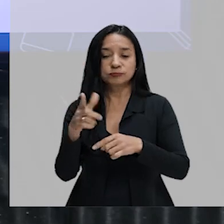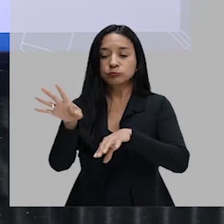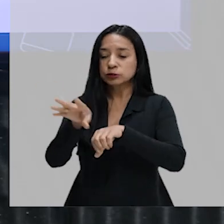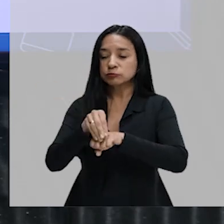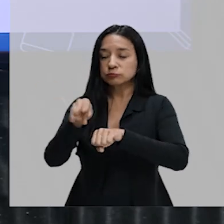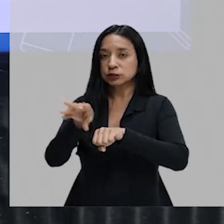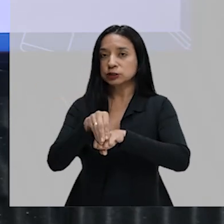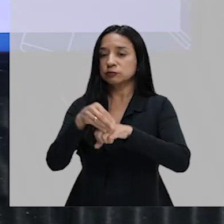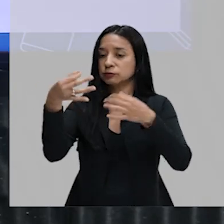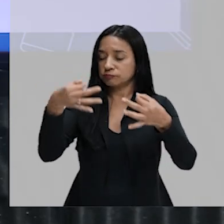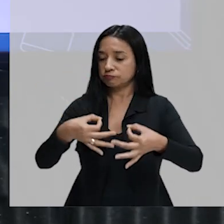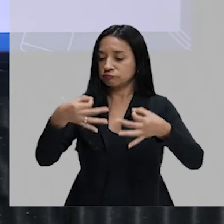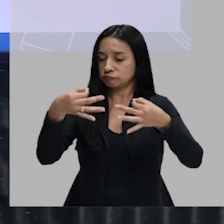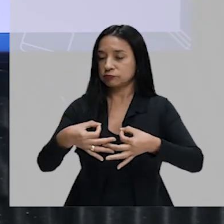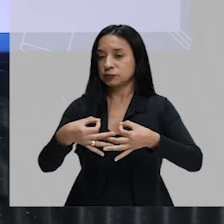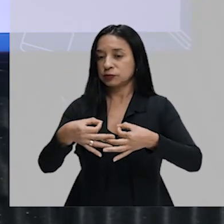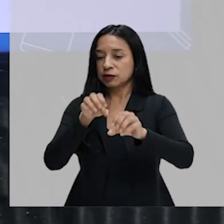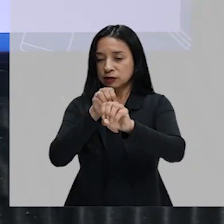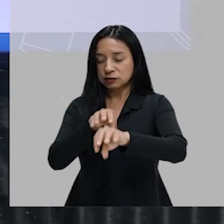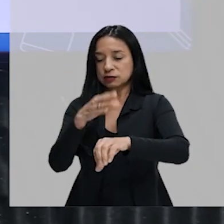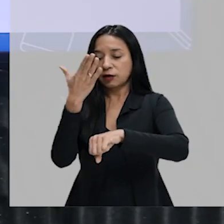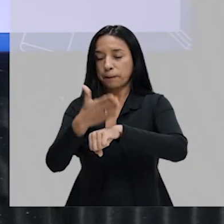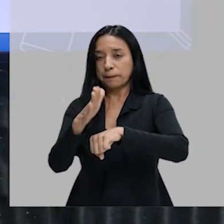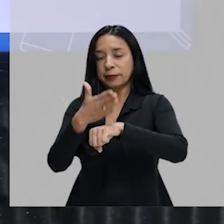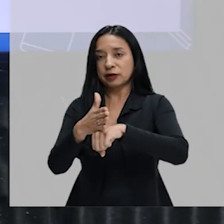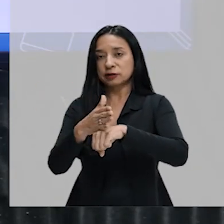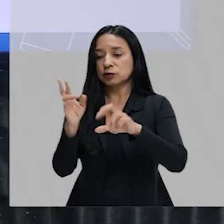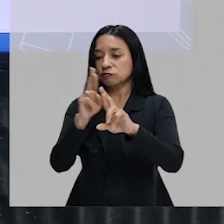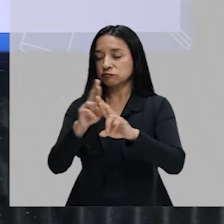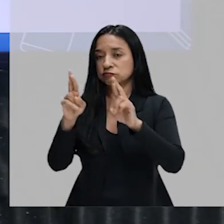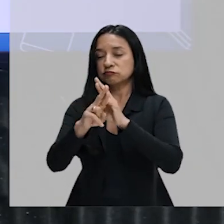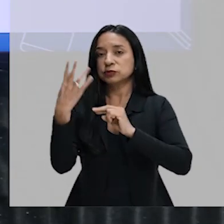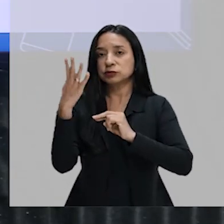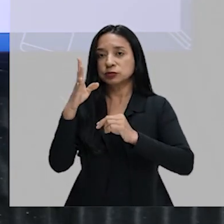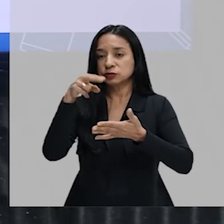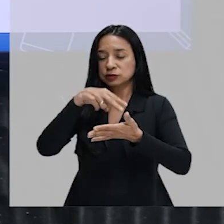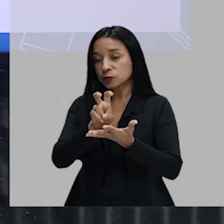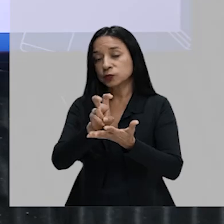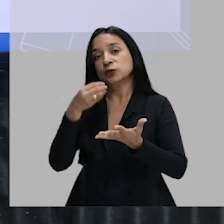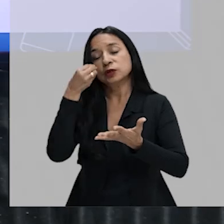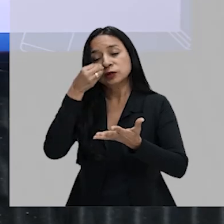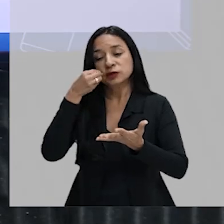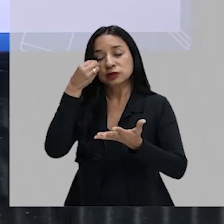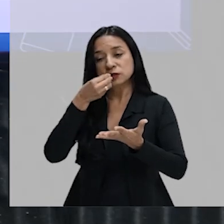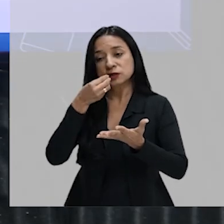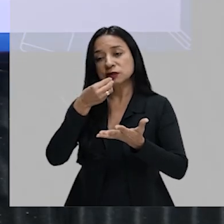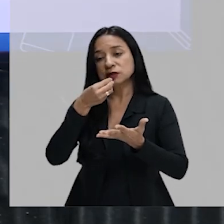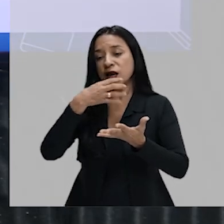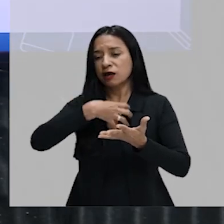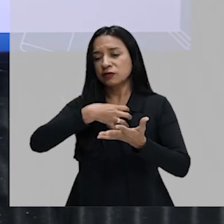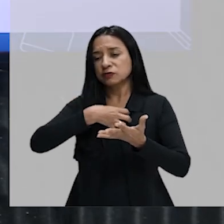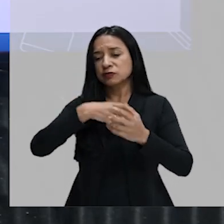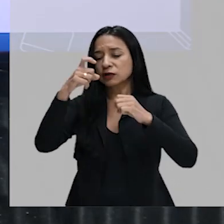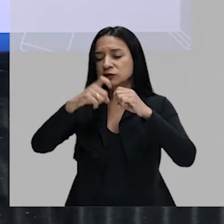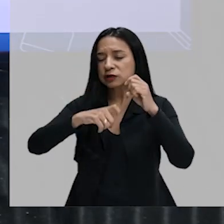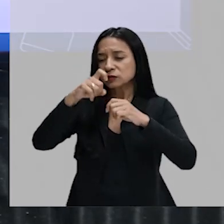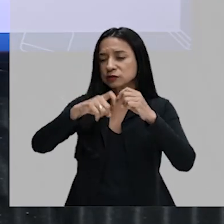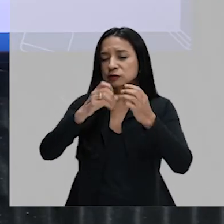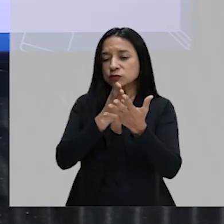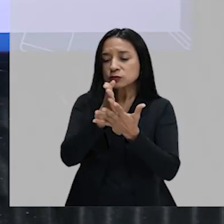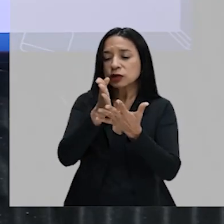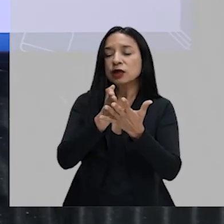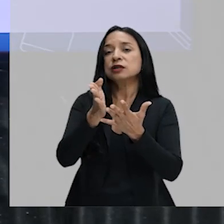biodança. O poder da música, vamos falando agora um por um desses poderes aqui para vocês. Muitas